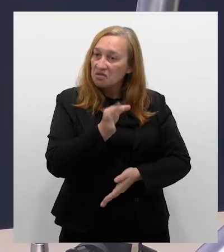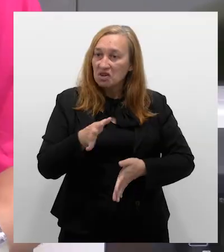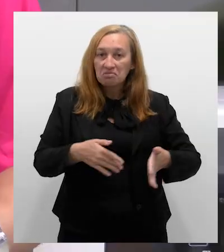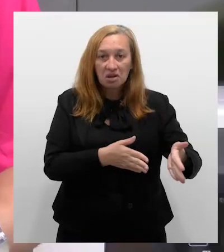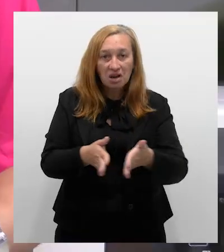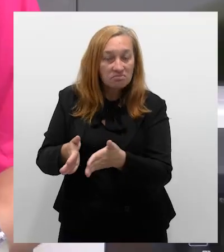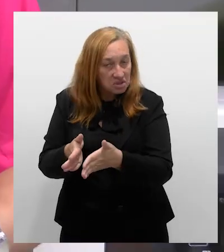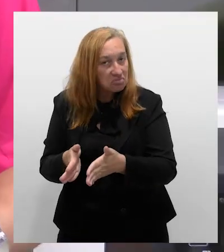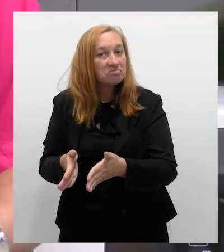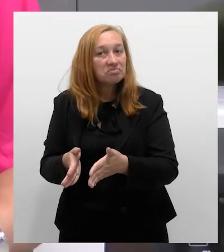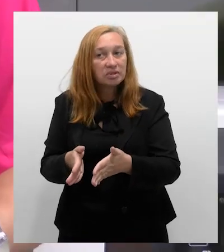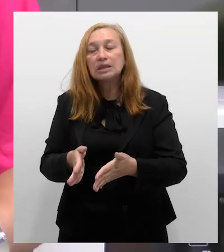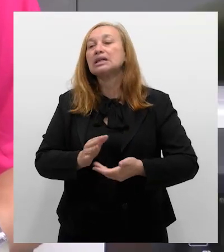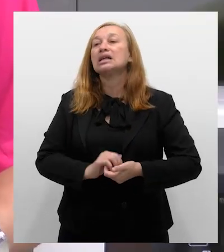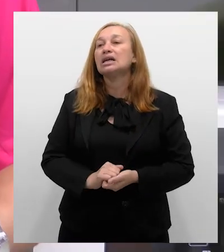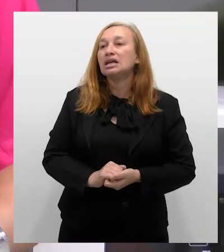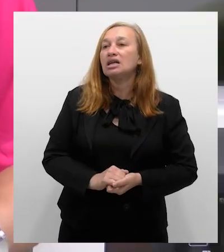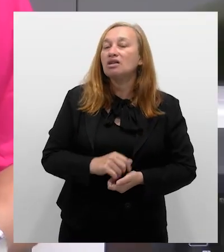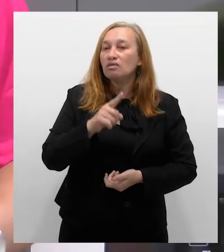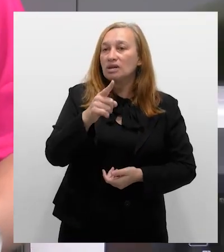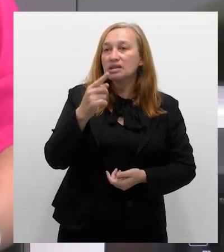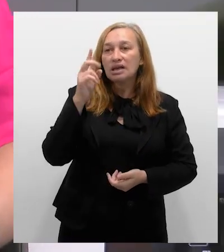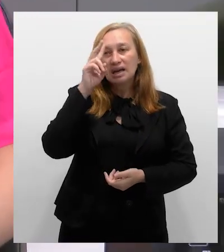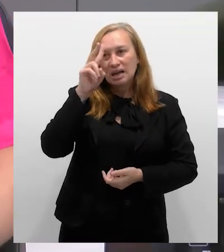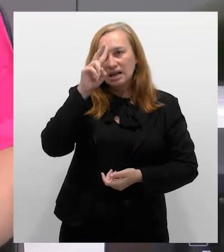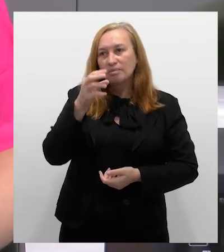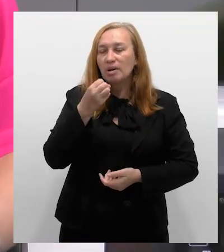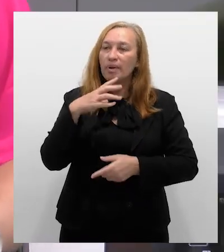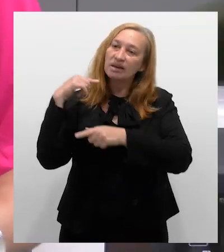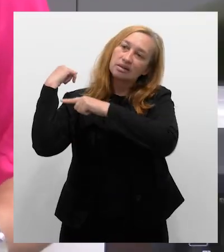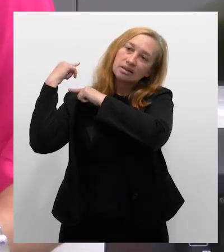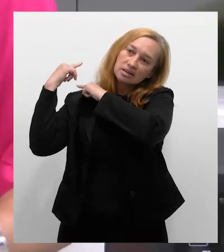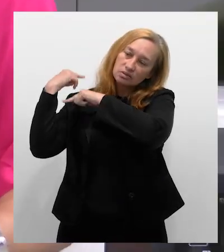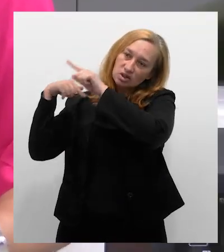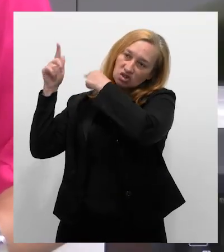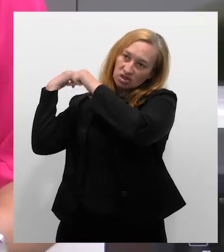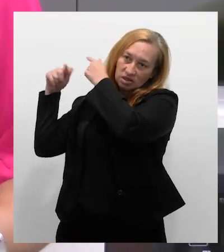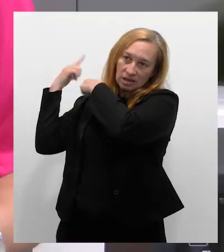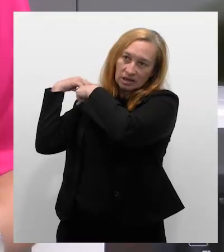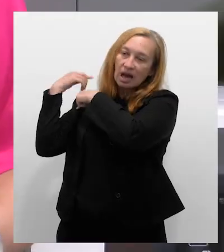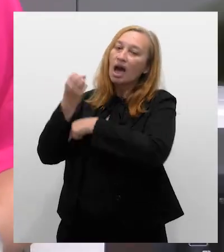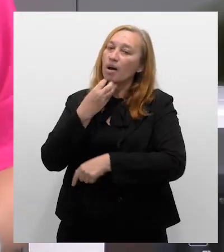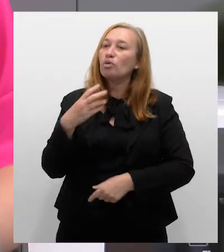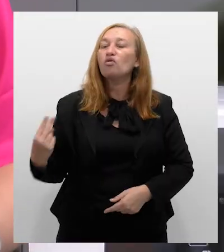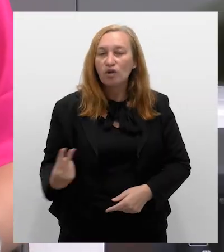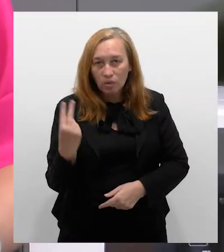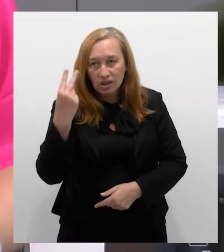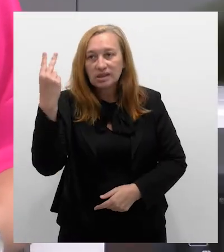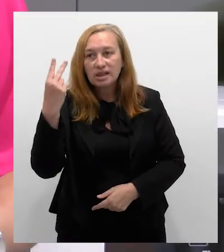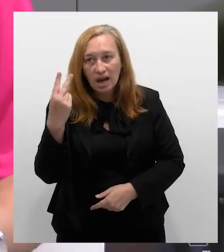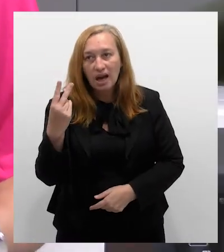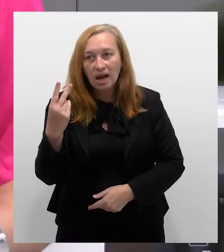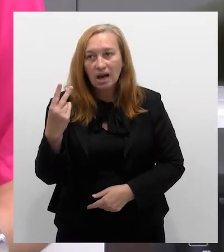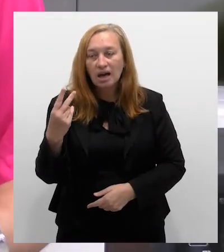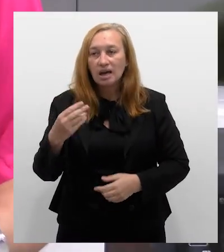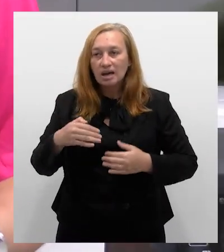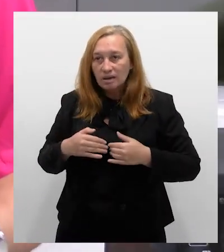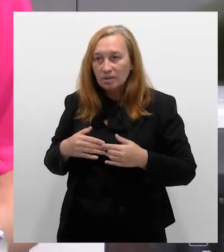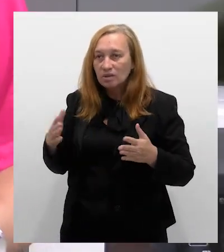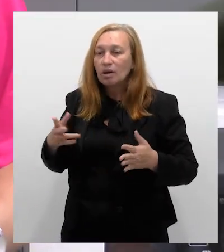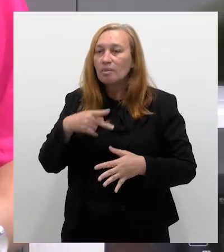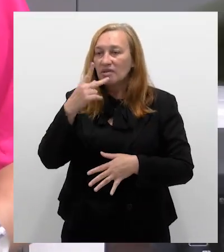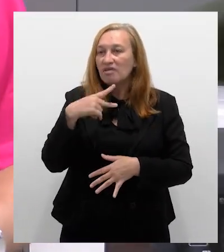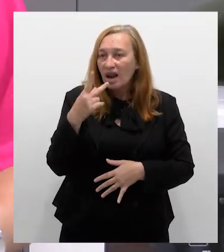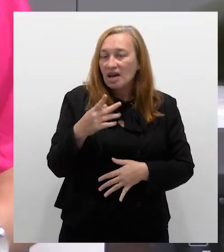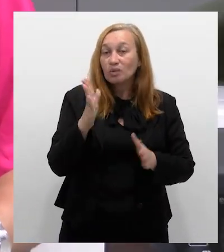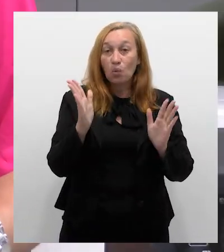um excelente caminho, né? E você se recorda muito bem da sua ancestralidade. Sim. E é bom valorizar isso, né? Que